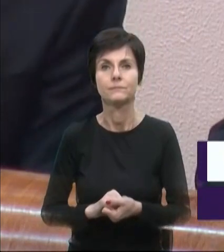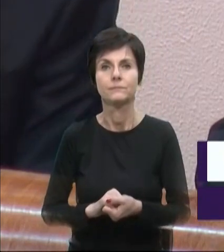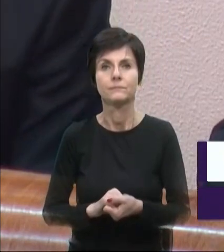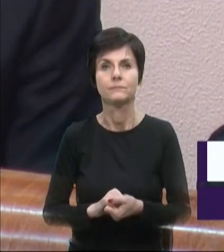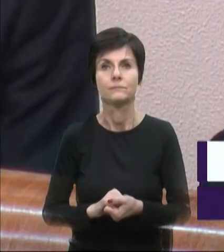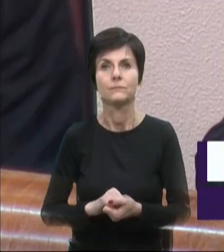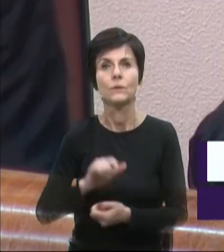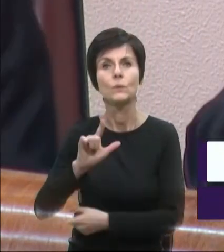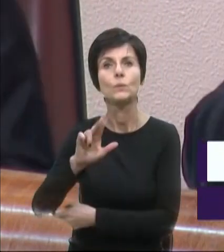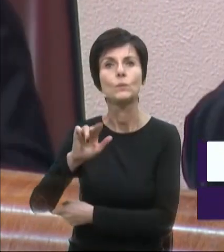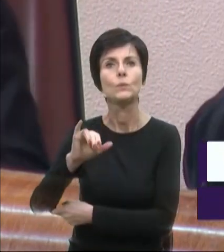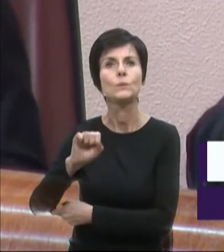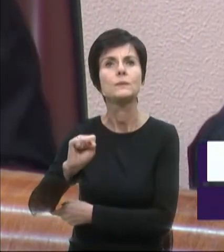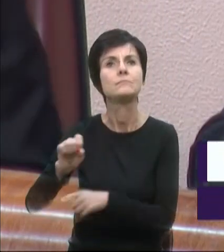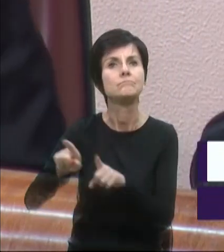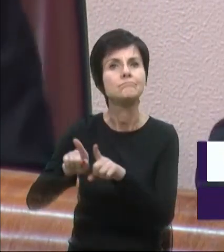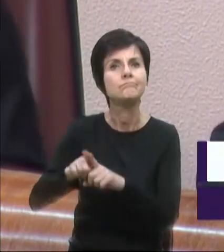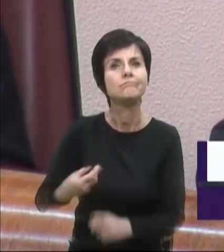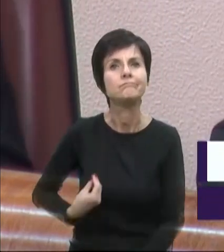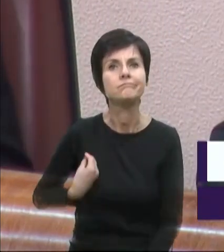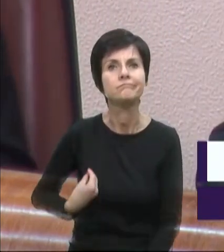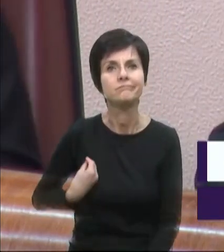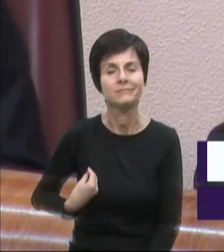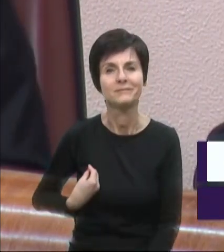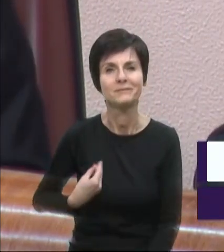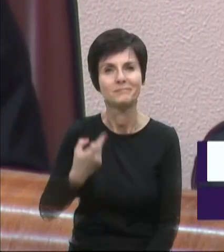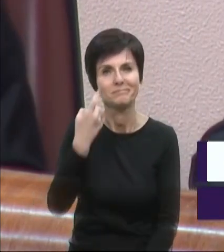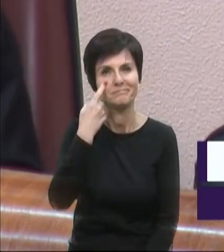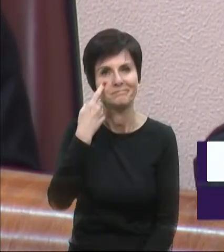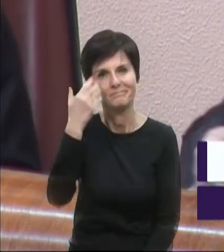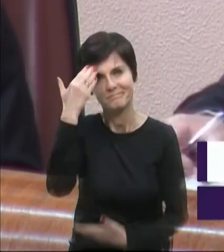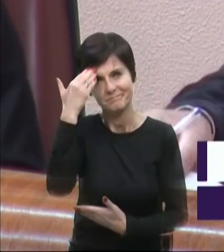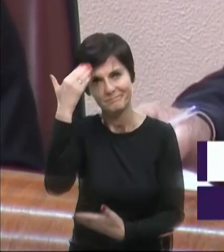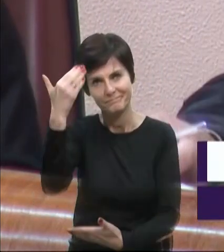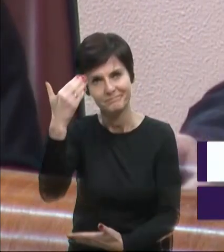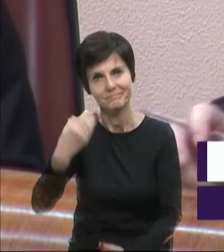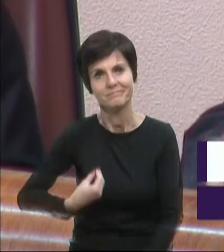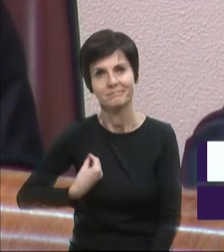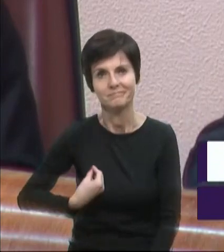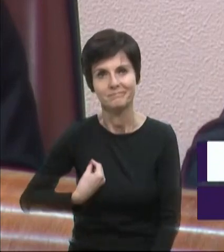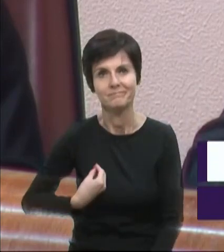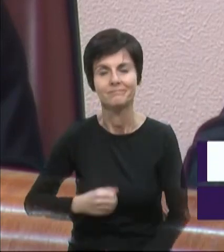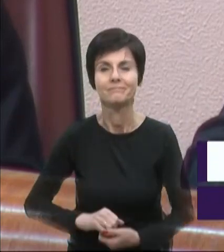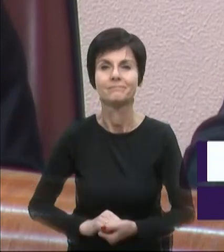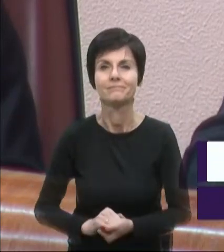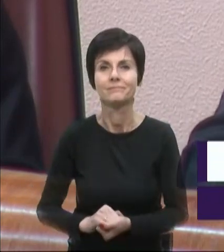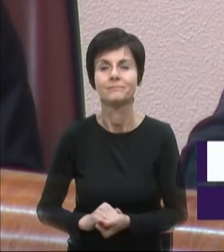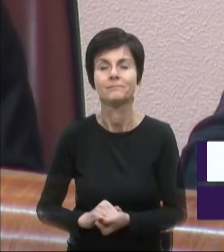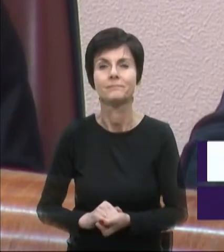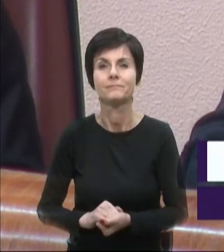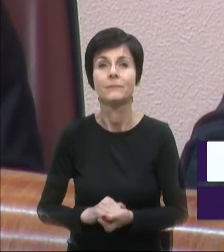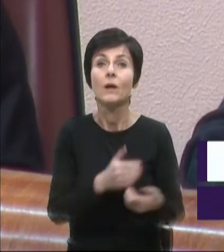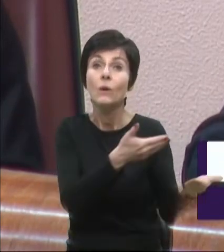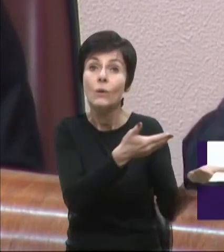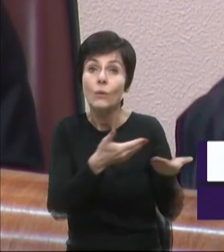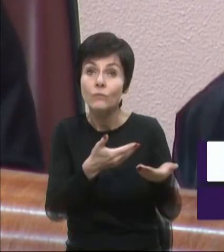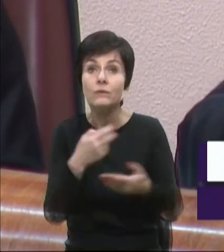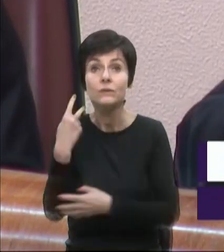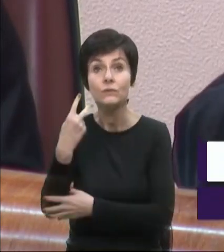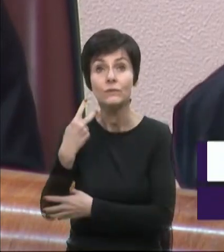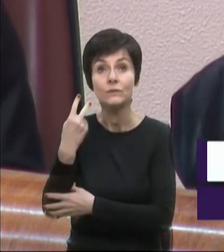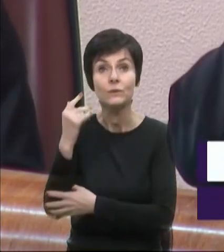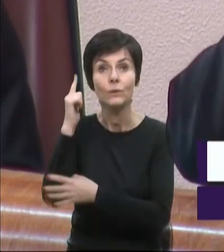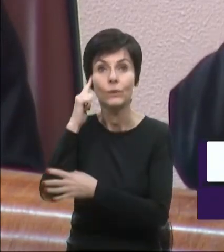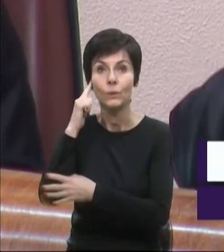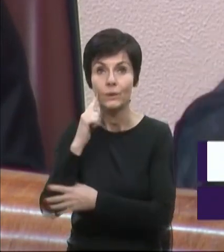O Luiz Osalame está aí também? Ah, está lá. Obrigado, Luiz. Obrigado pela presença. Convido o vereador Lucas Carinhato